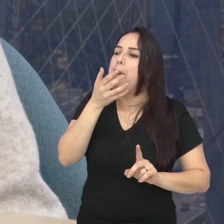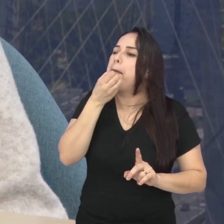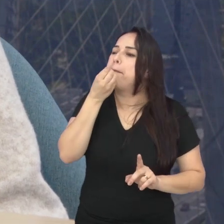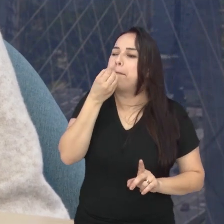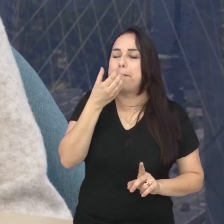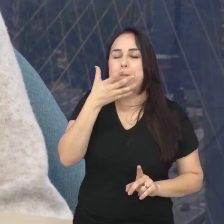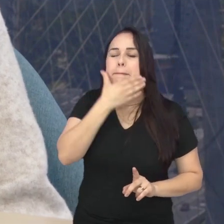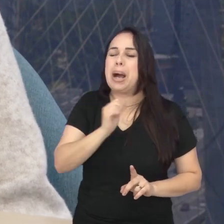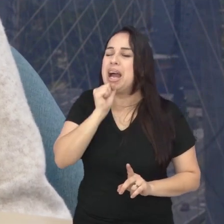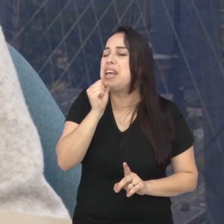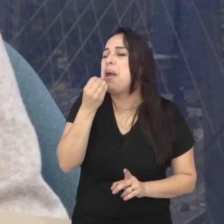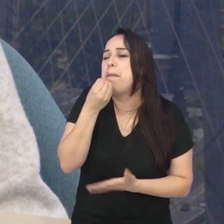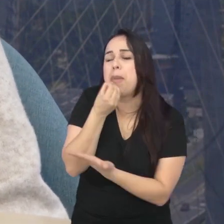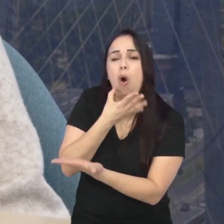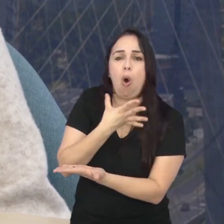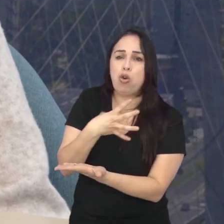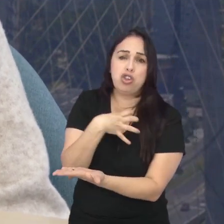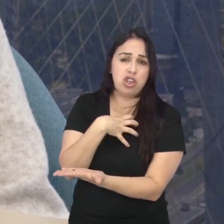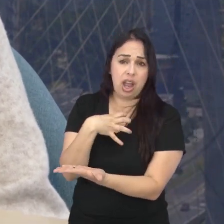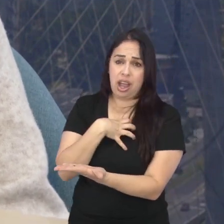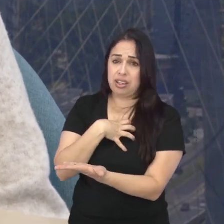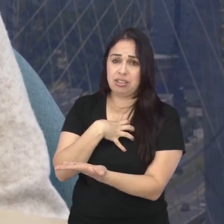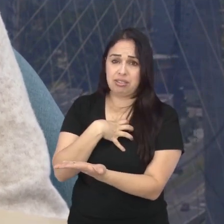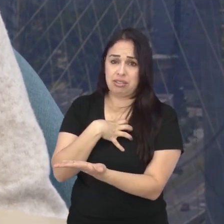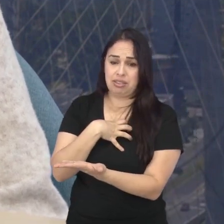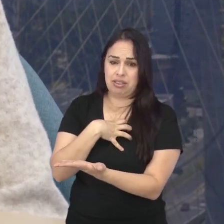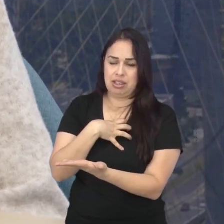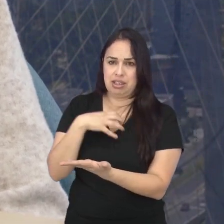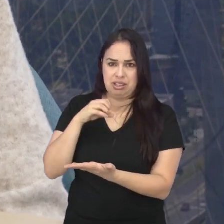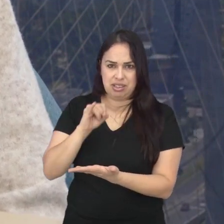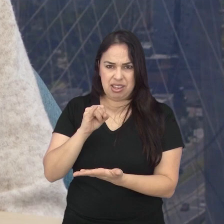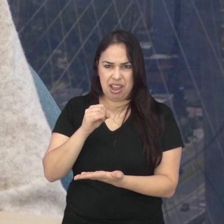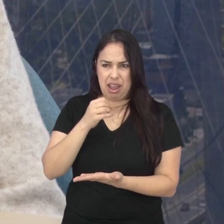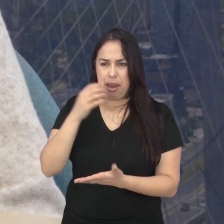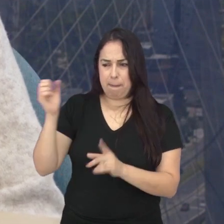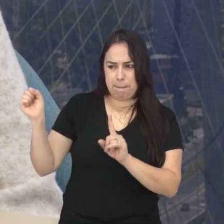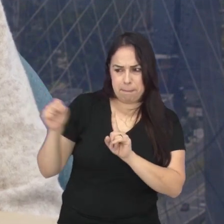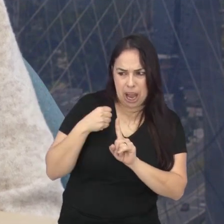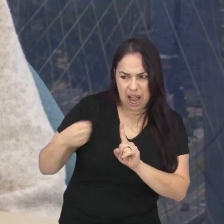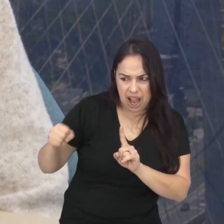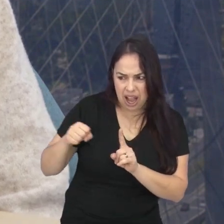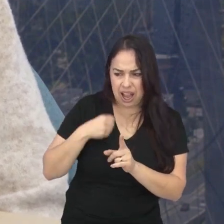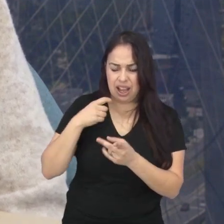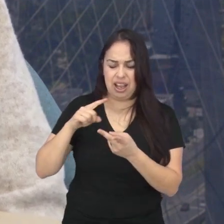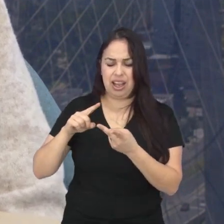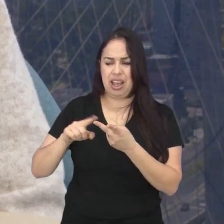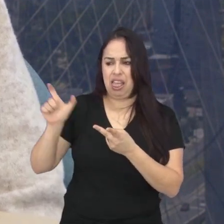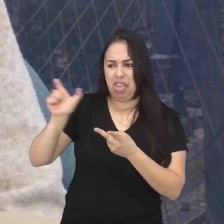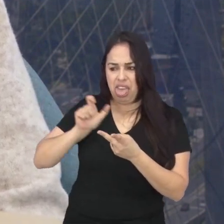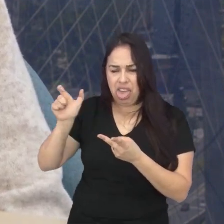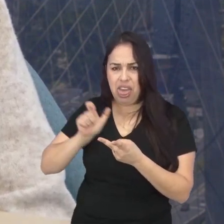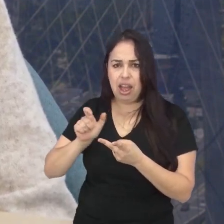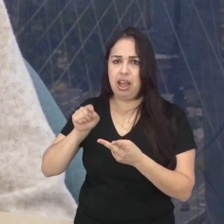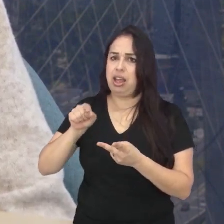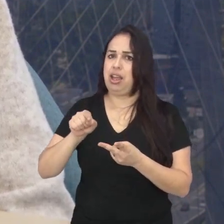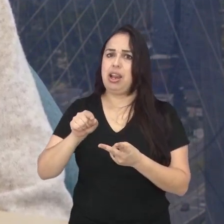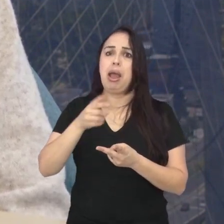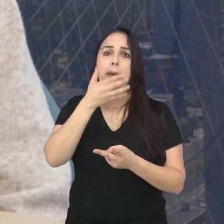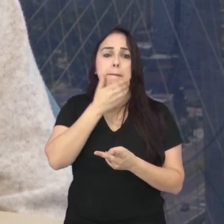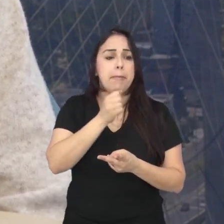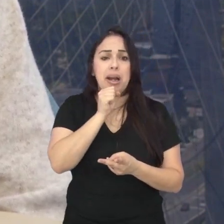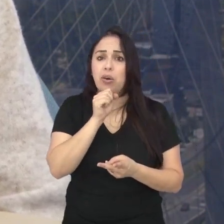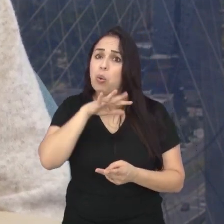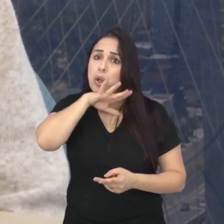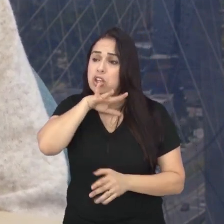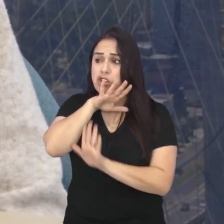né? Não existe. Ele não pode ser um bom pai se ele bate, se ele agride psicologicamente, ele já é um